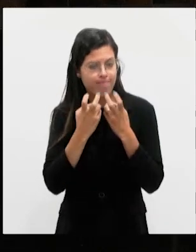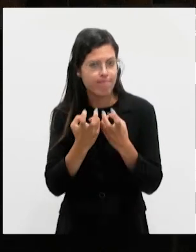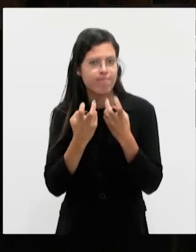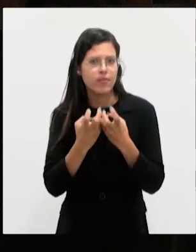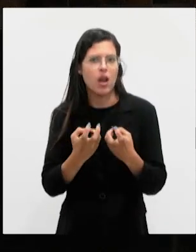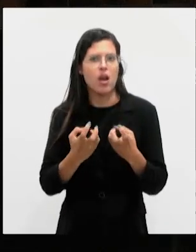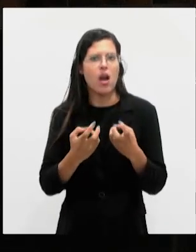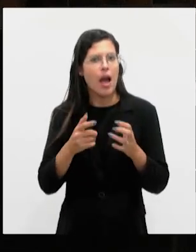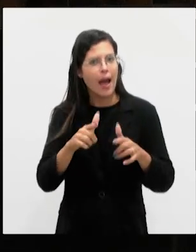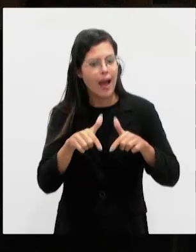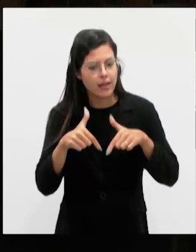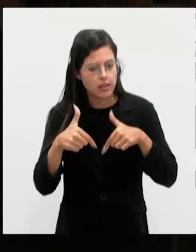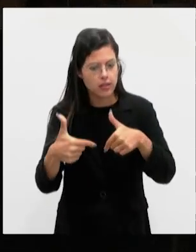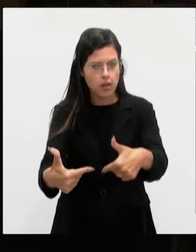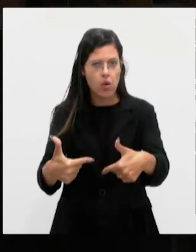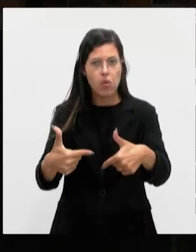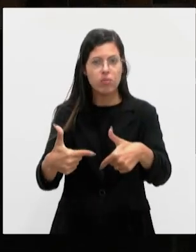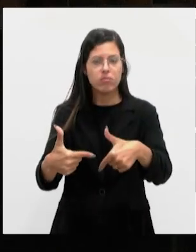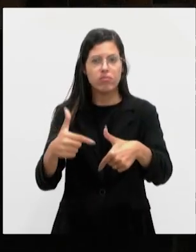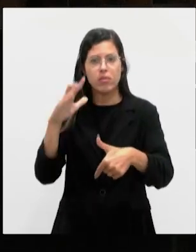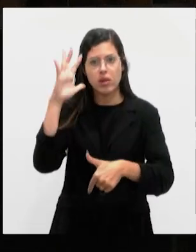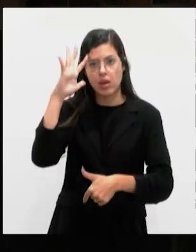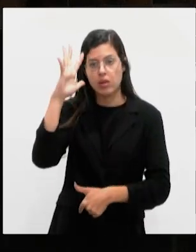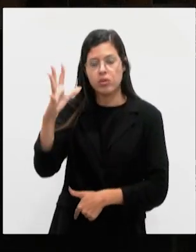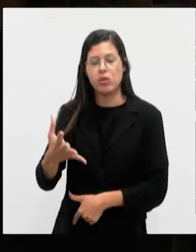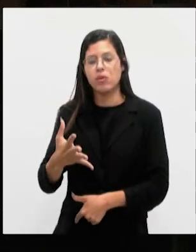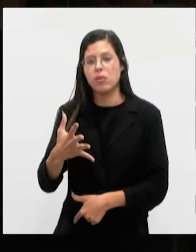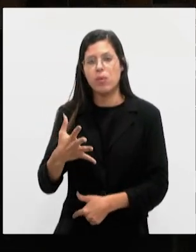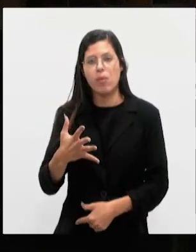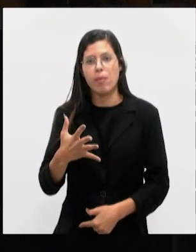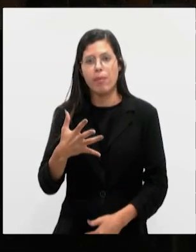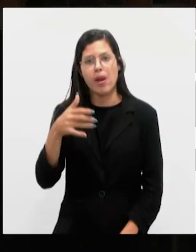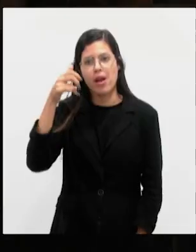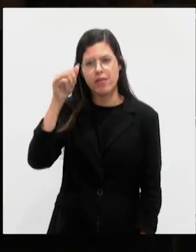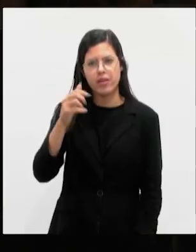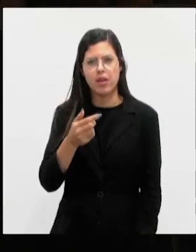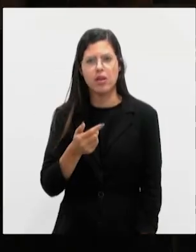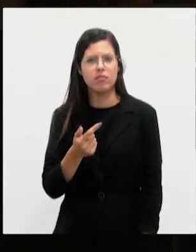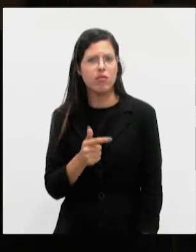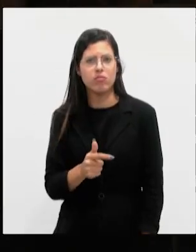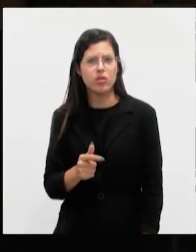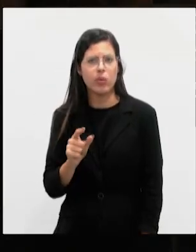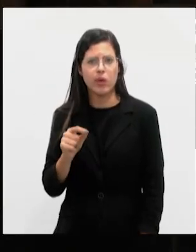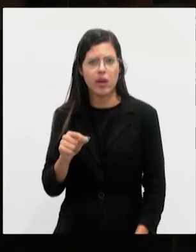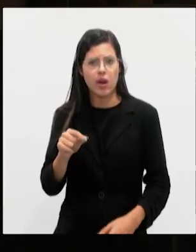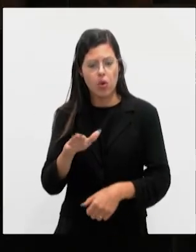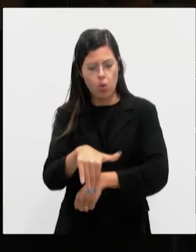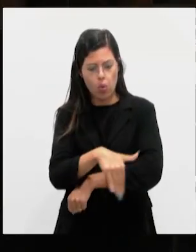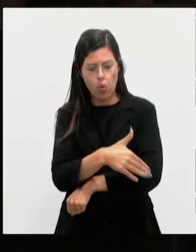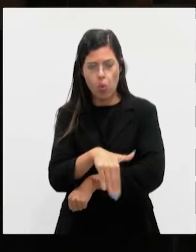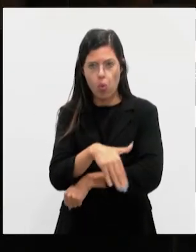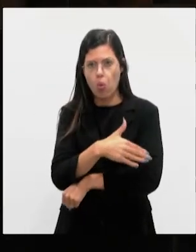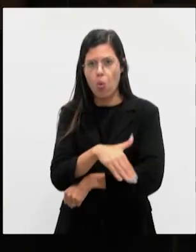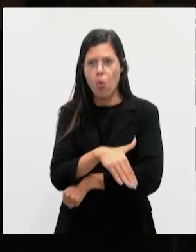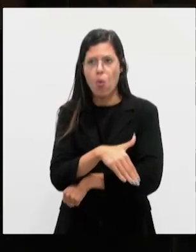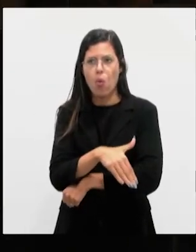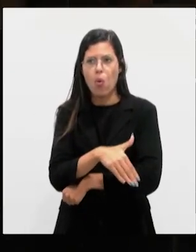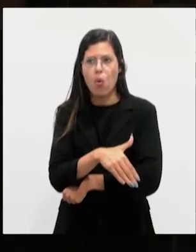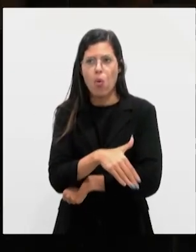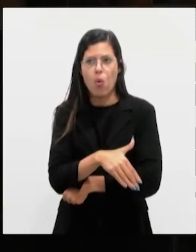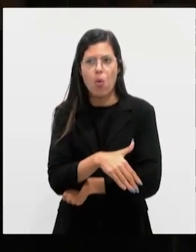ações enérgicas para que não tenham mais as suas ruas